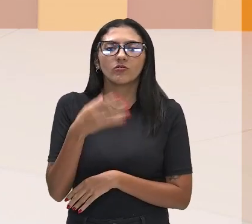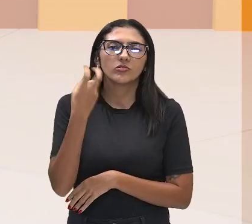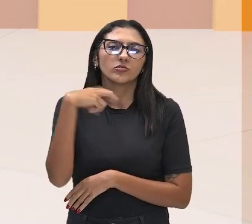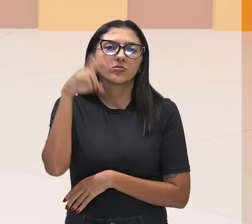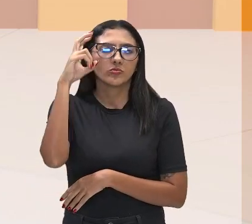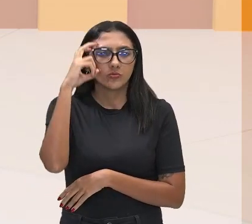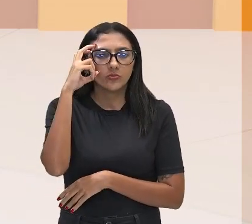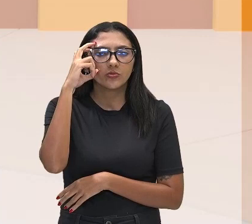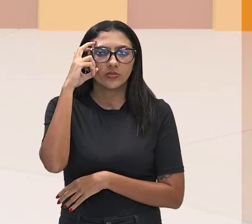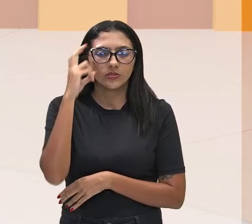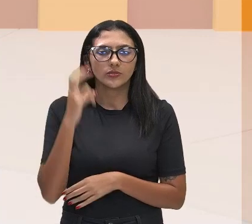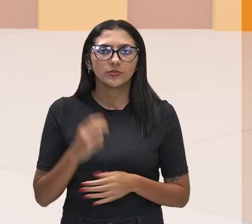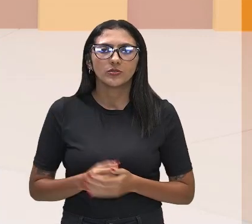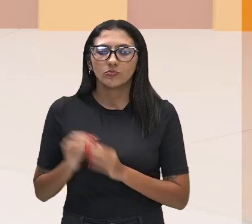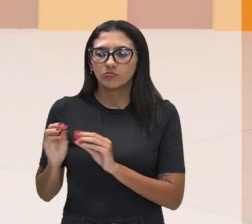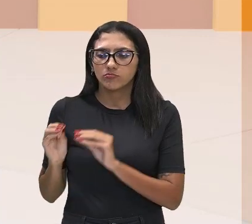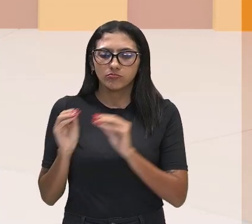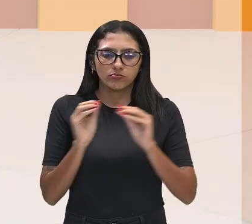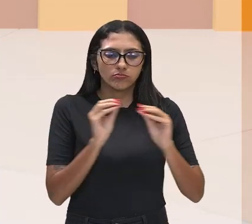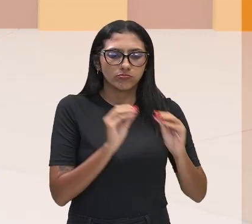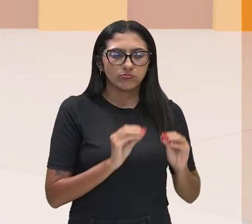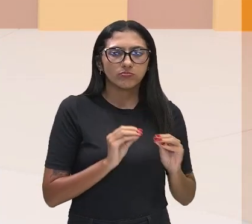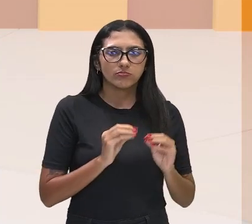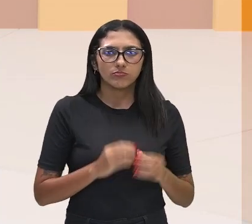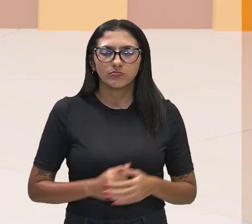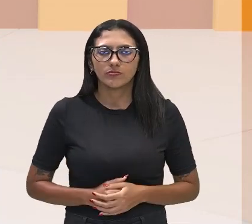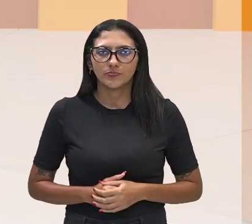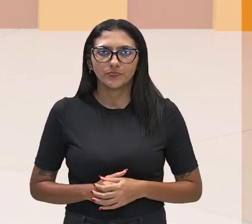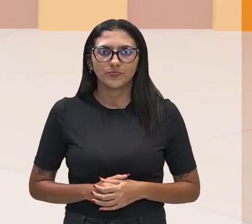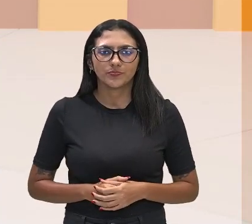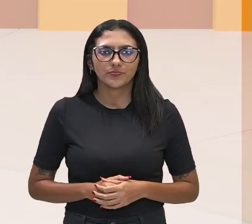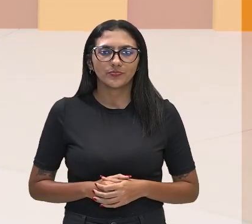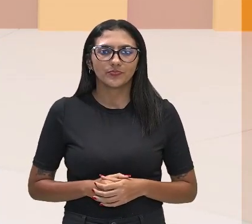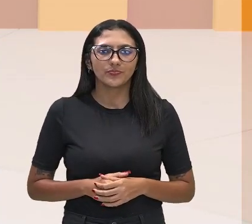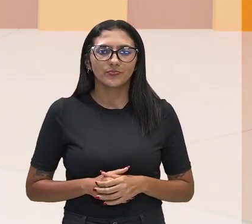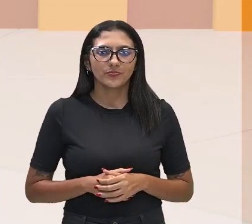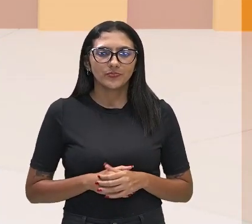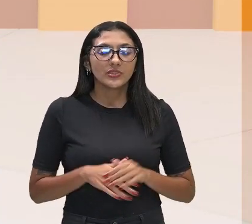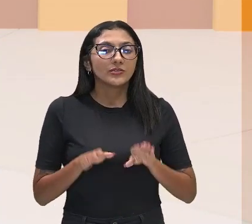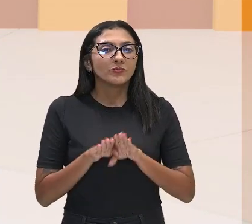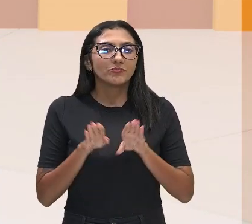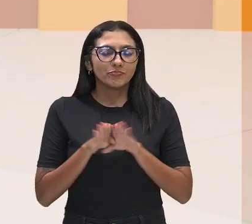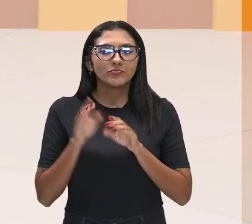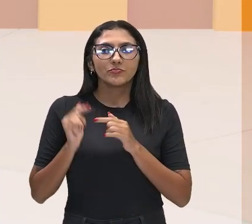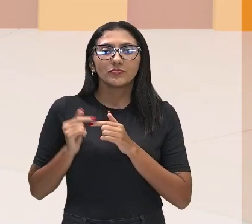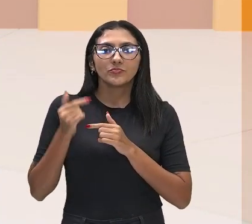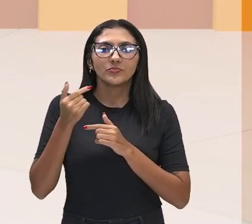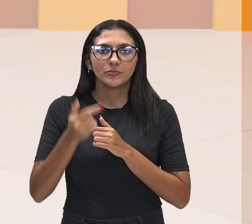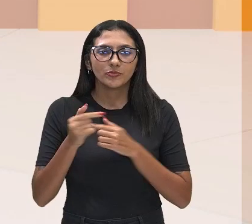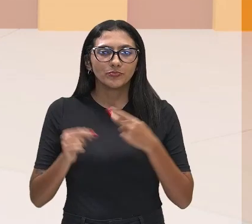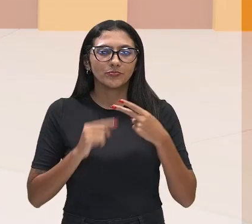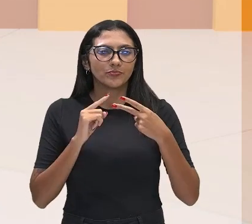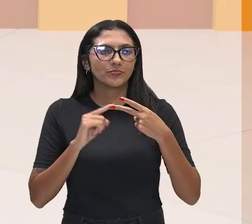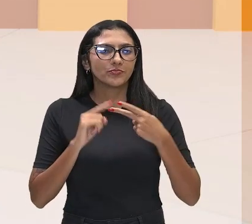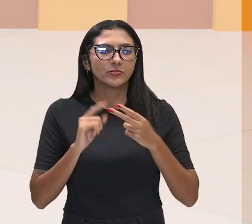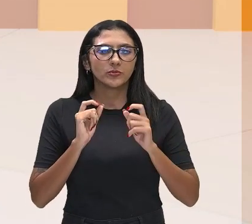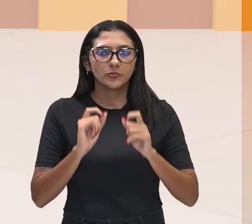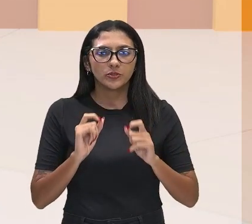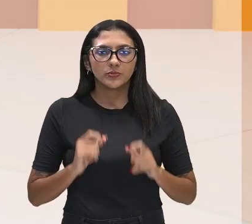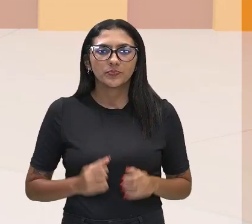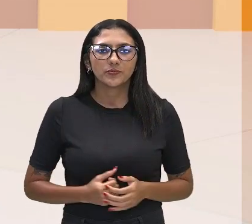de um lugar para um outro país. Ok? E aí a gente verifica depois, em um segundo momento, que seria a partir